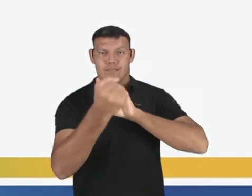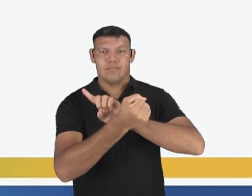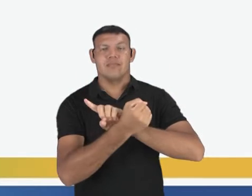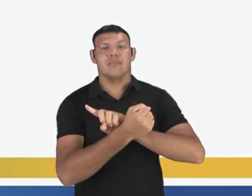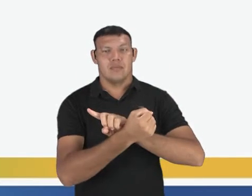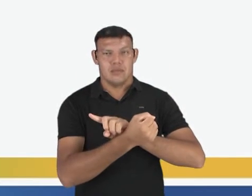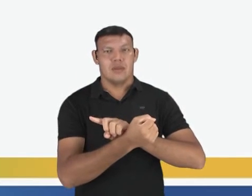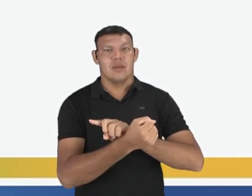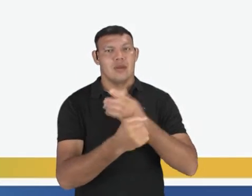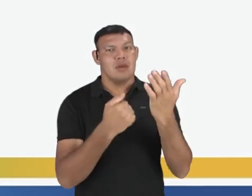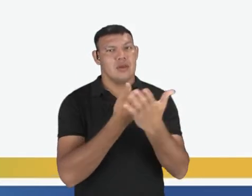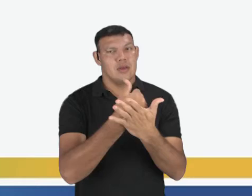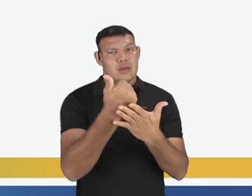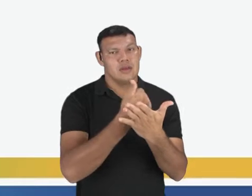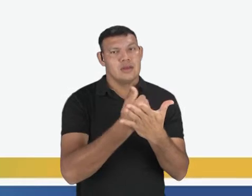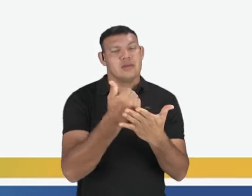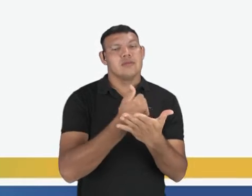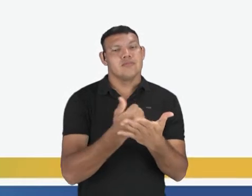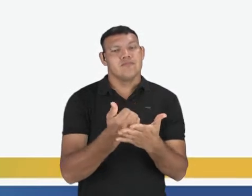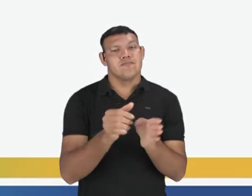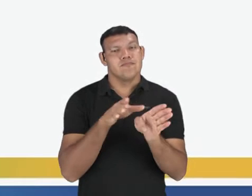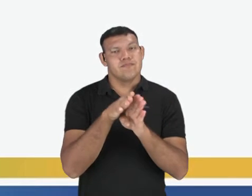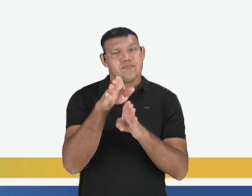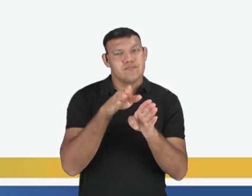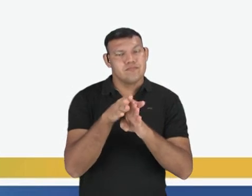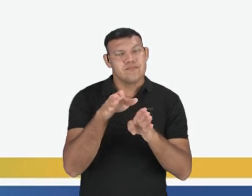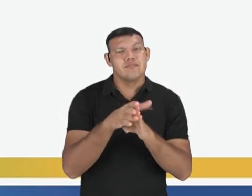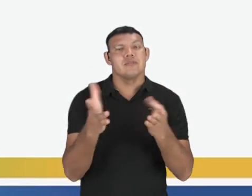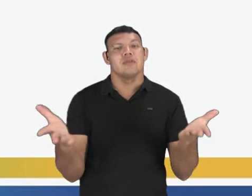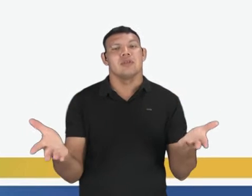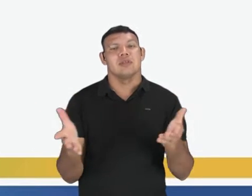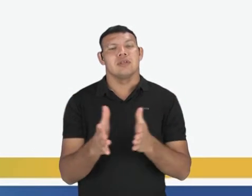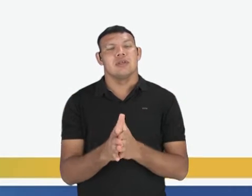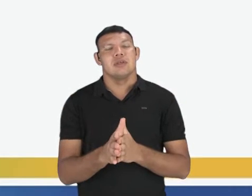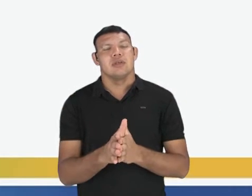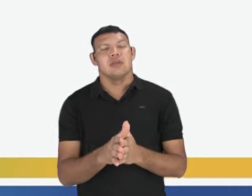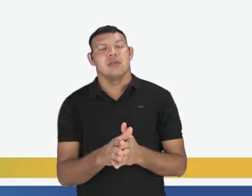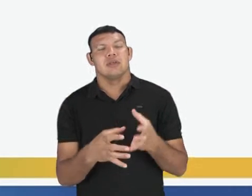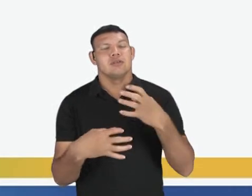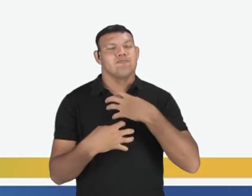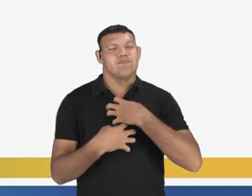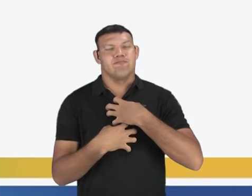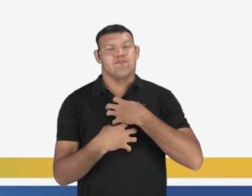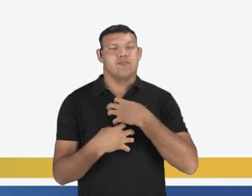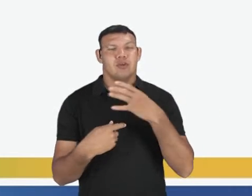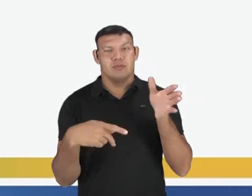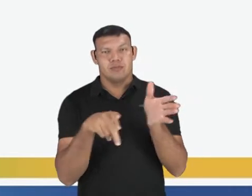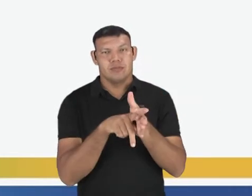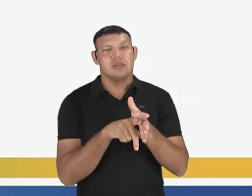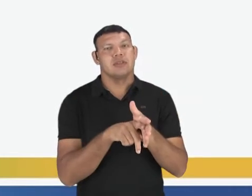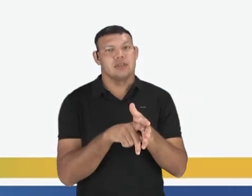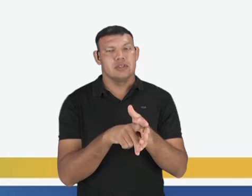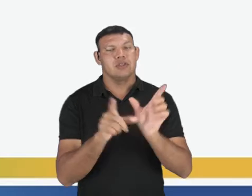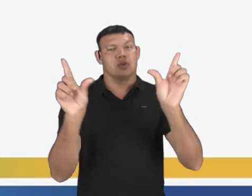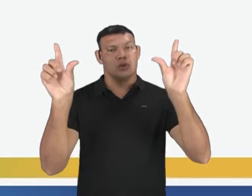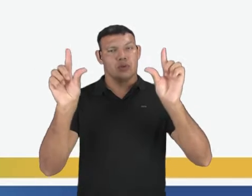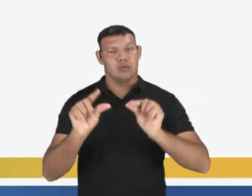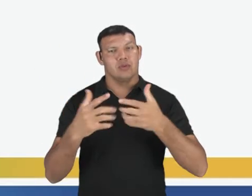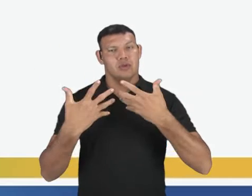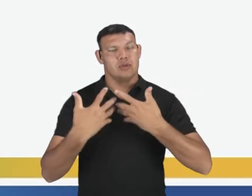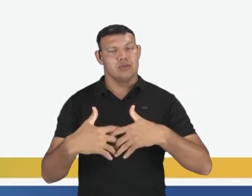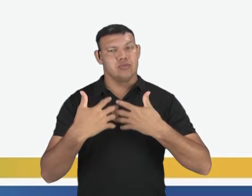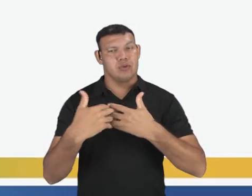atuam, então, para disciplinar impulsos, funcionando como uma espécie de instinto social, que reduz a complexidade